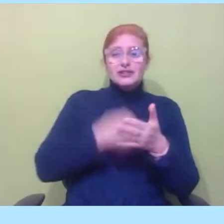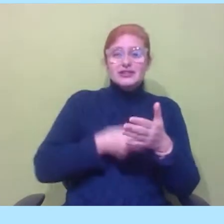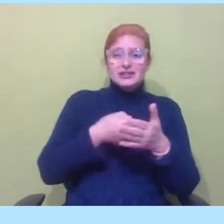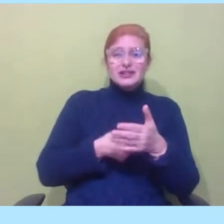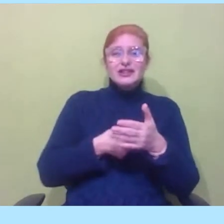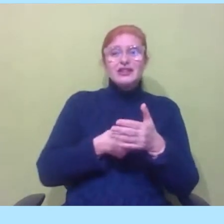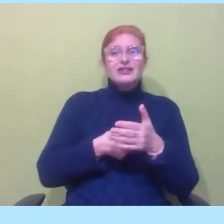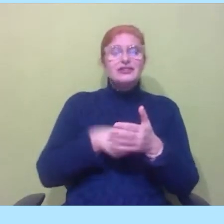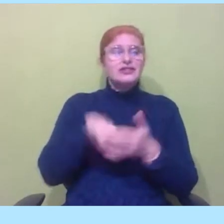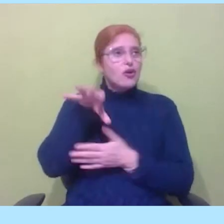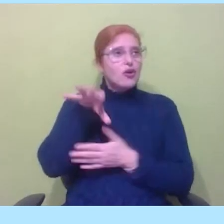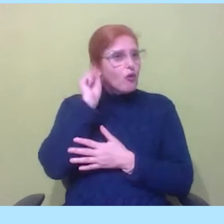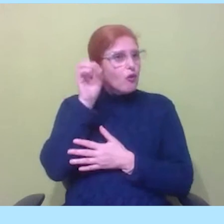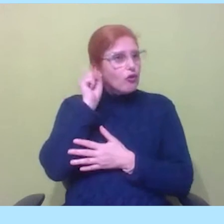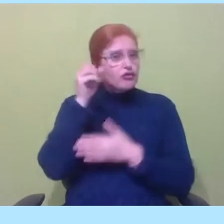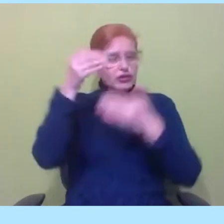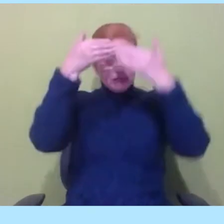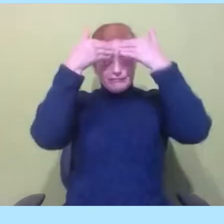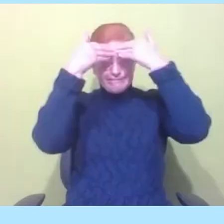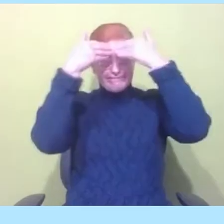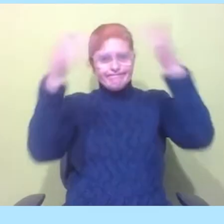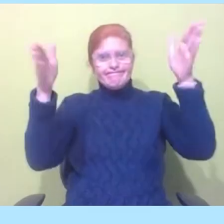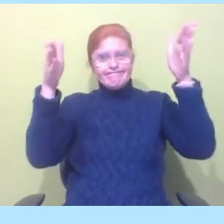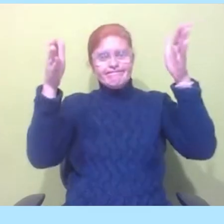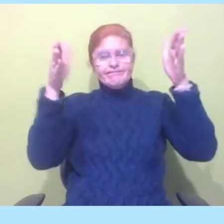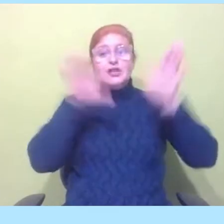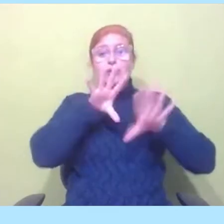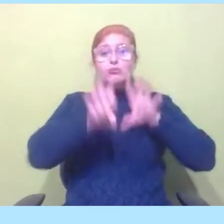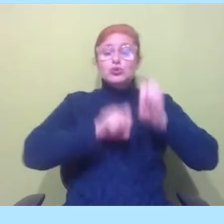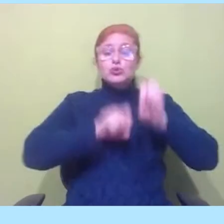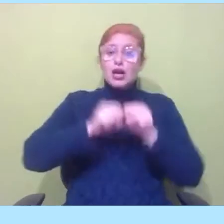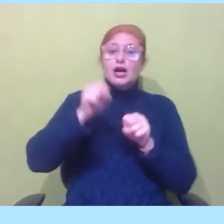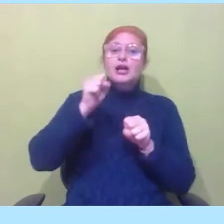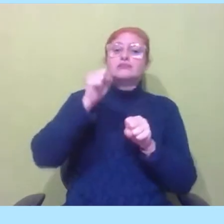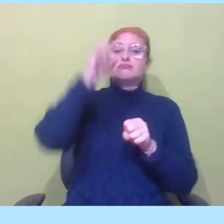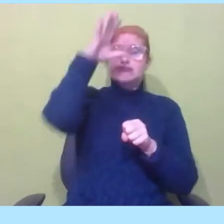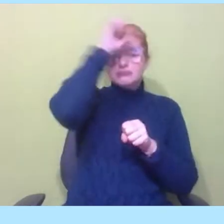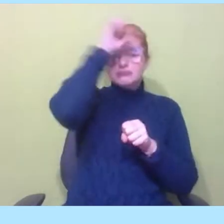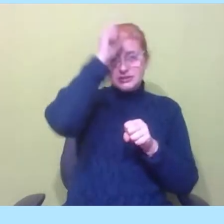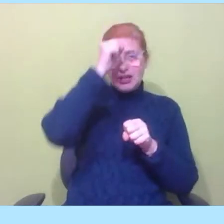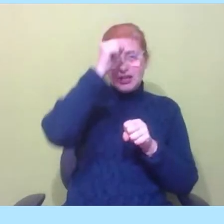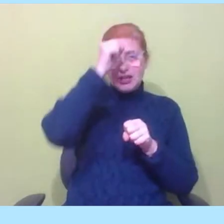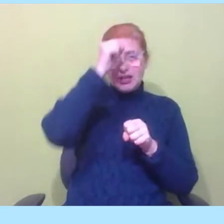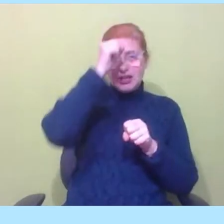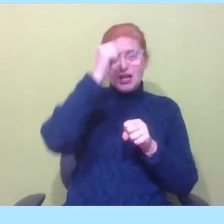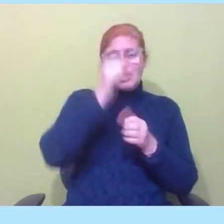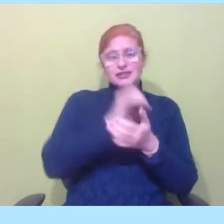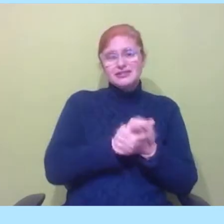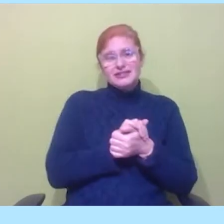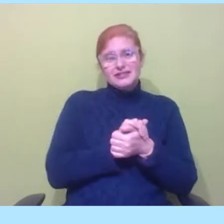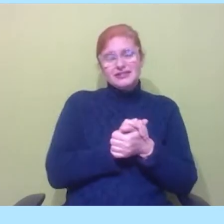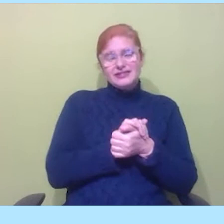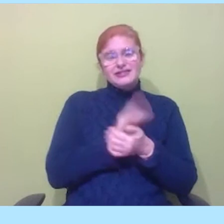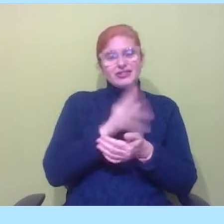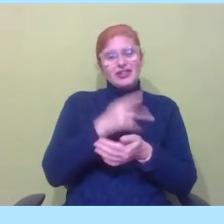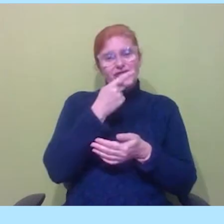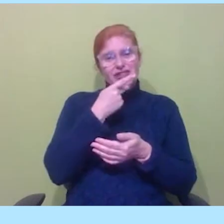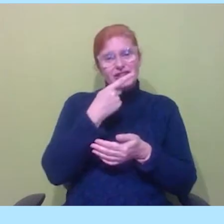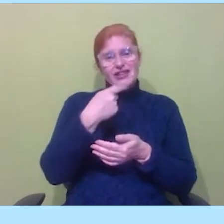aberto para ir buscando esses aprendizados. Então, como eu falei, eu me considero uma cuidadora de